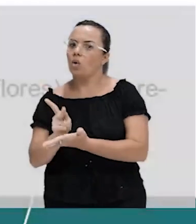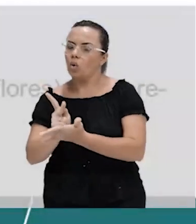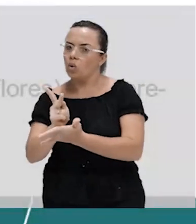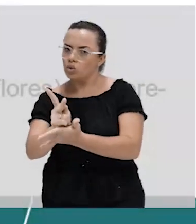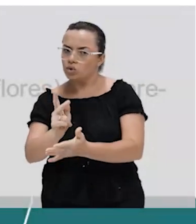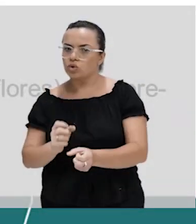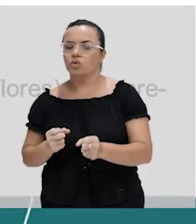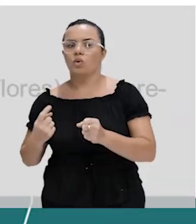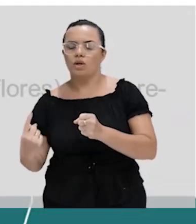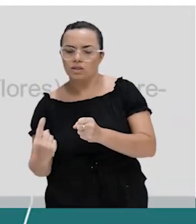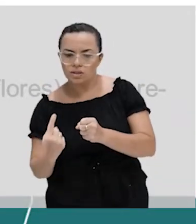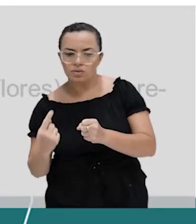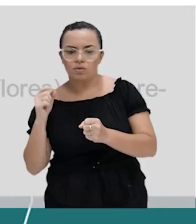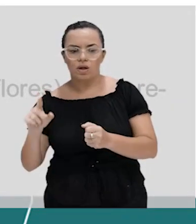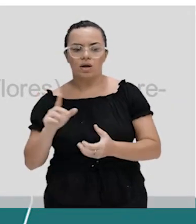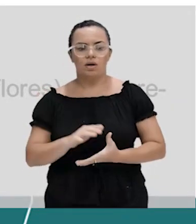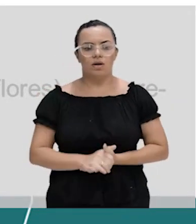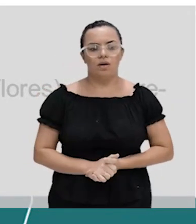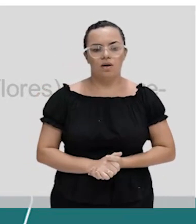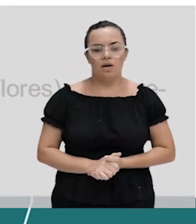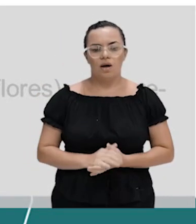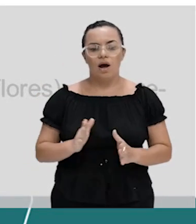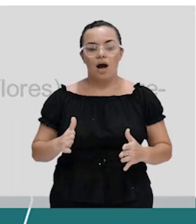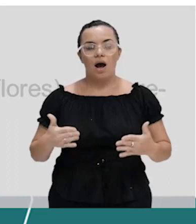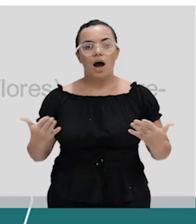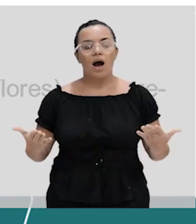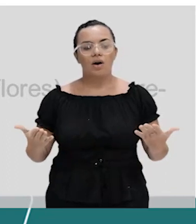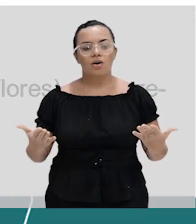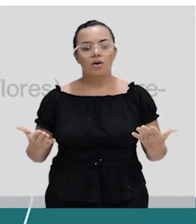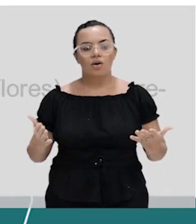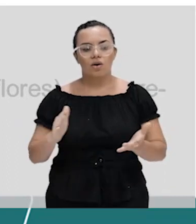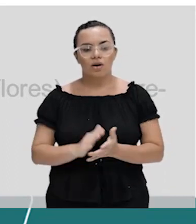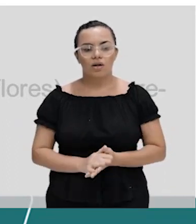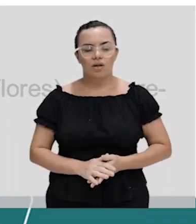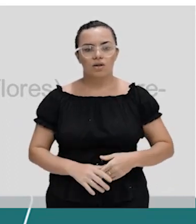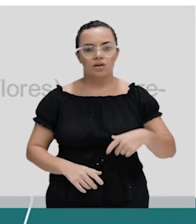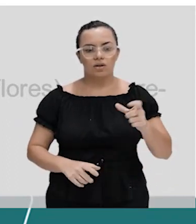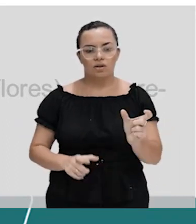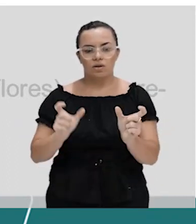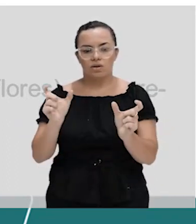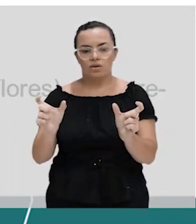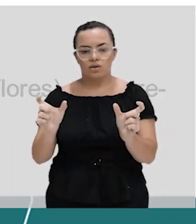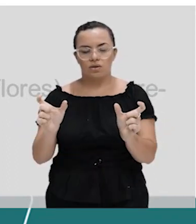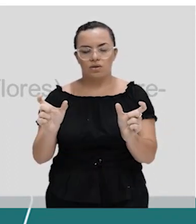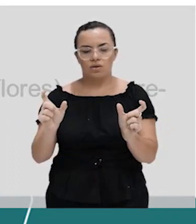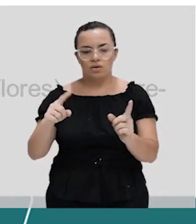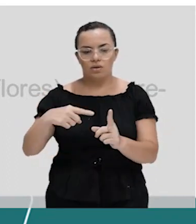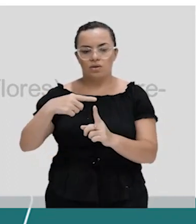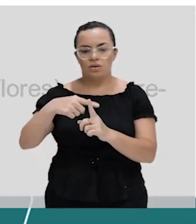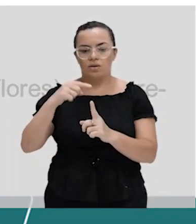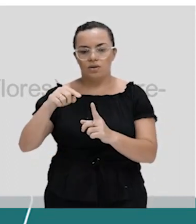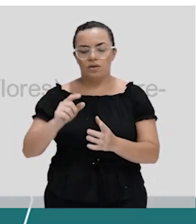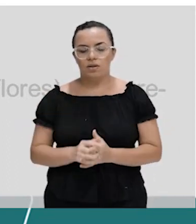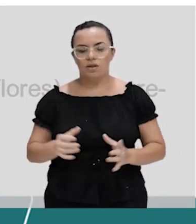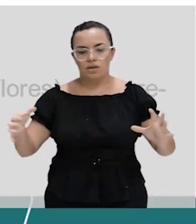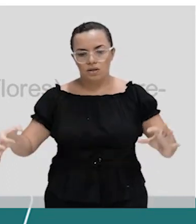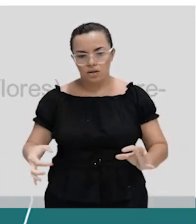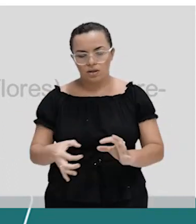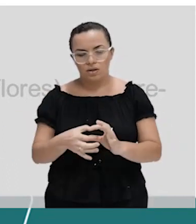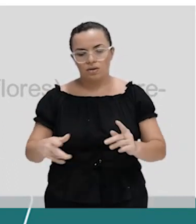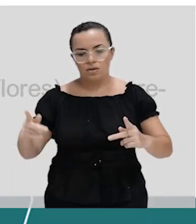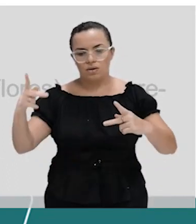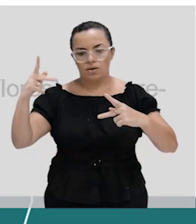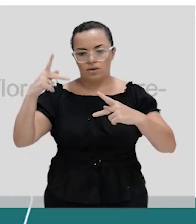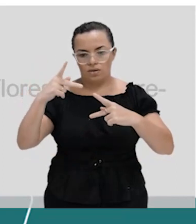Substantivo mais substantivo, quando eles estiverem ligados por preposição, em que o primeiro elemento é determinante do